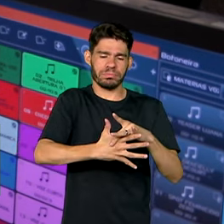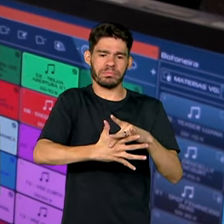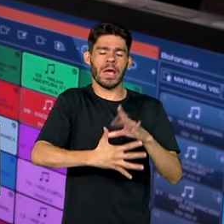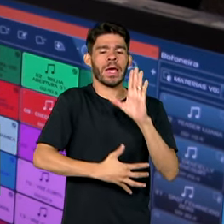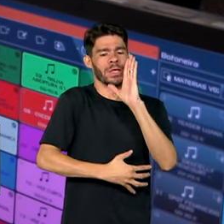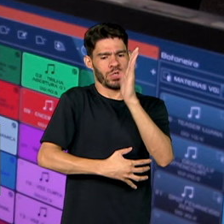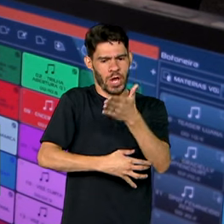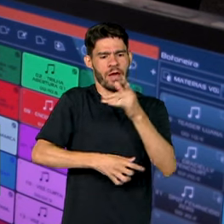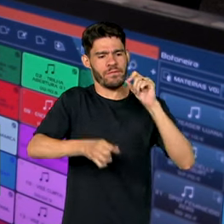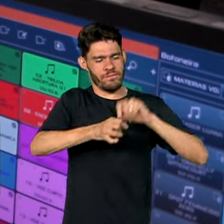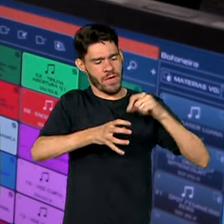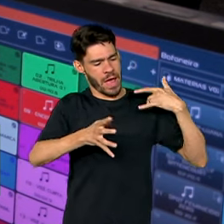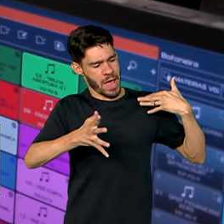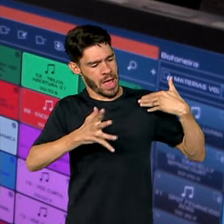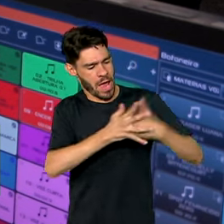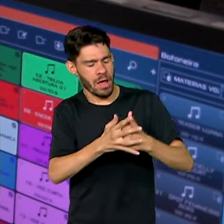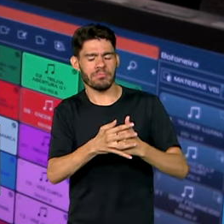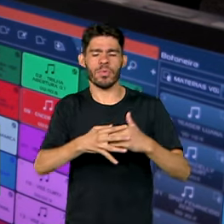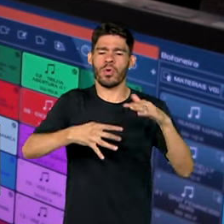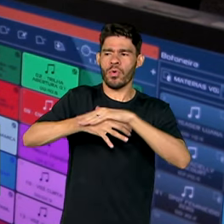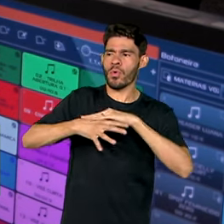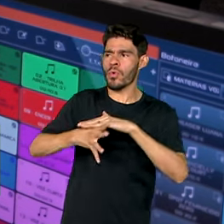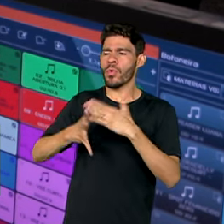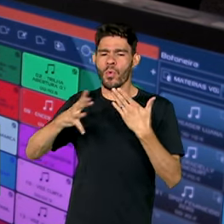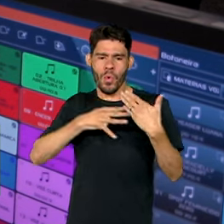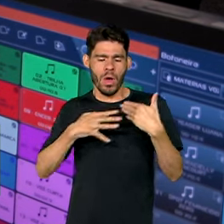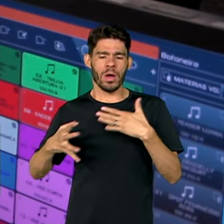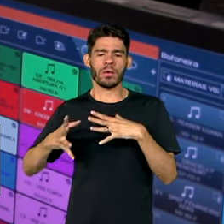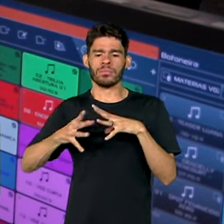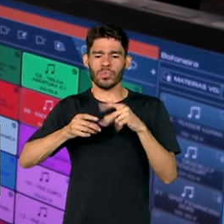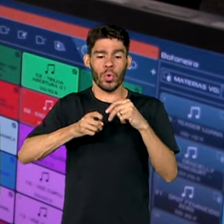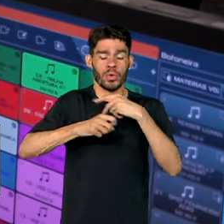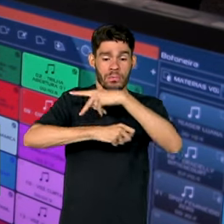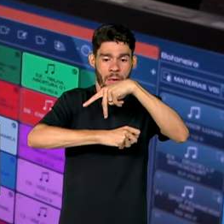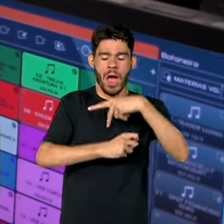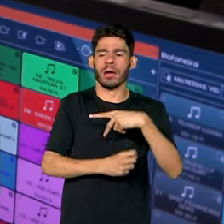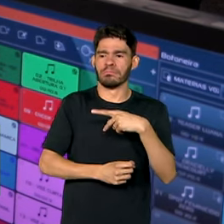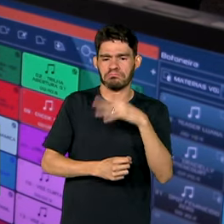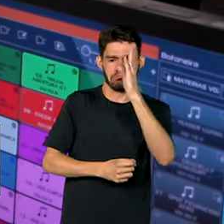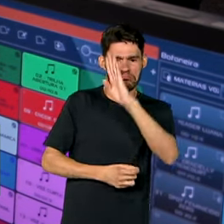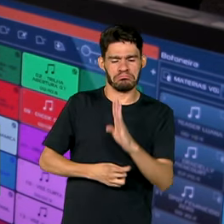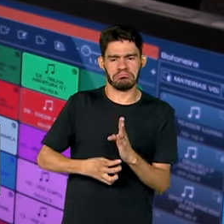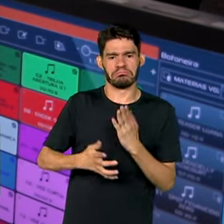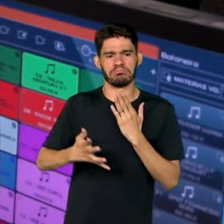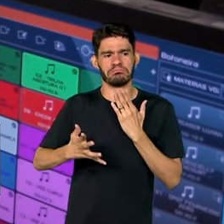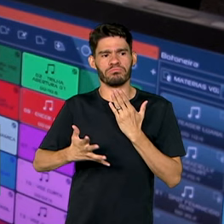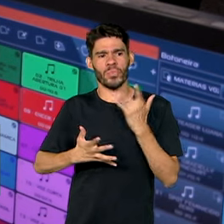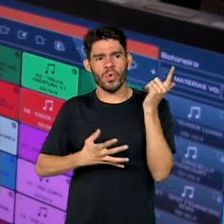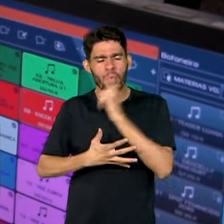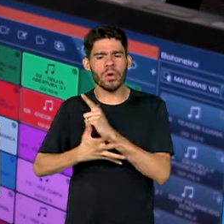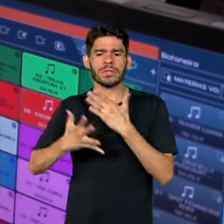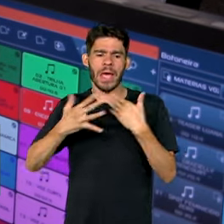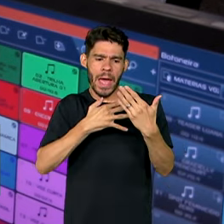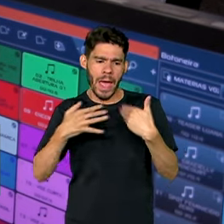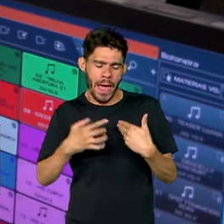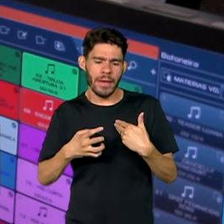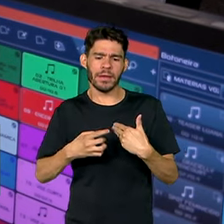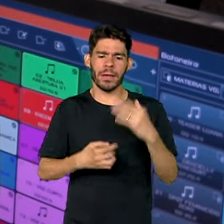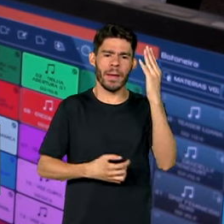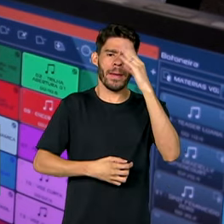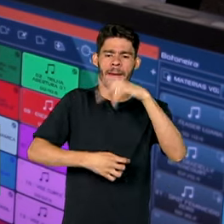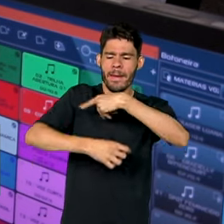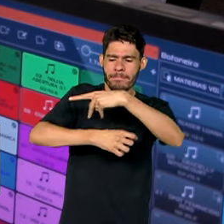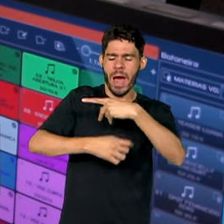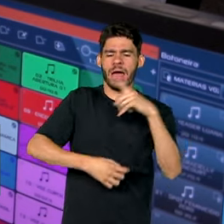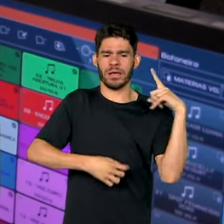fazendo e conseguimos falar com todos os países o Brasil consegue falar desde com os países que T mais dificuldade com